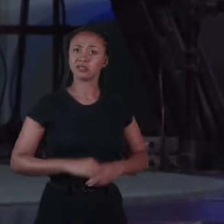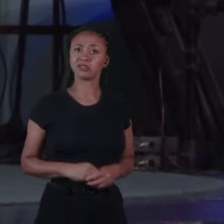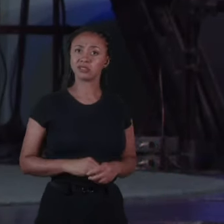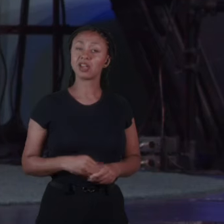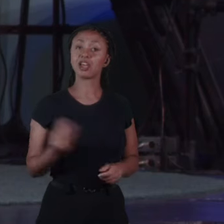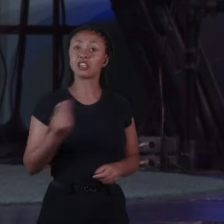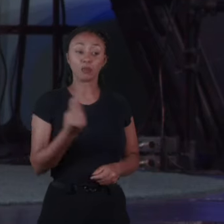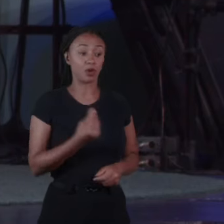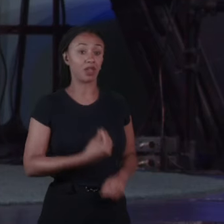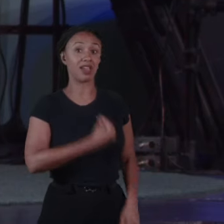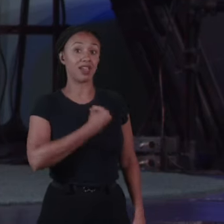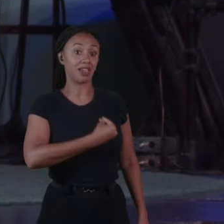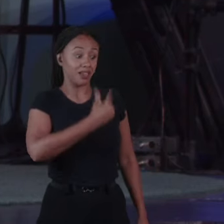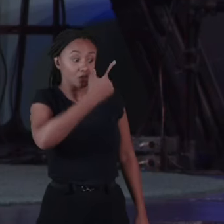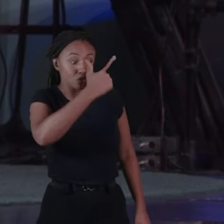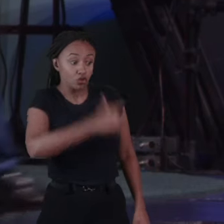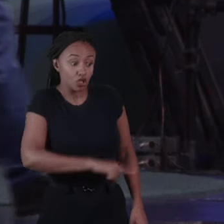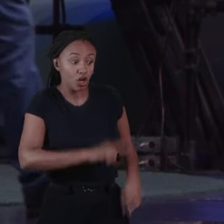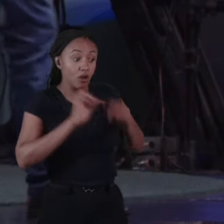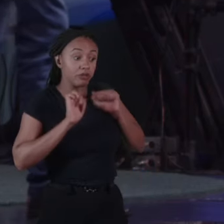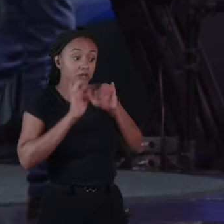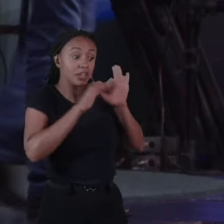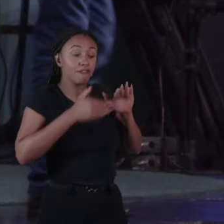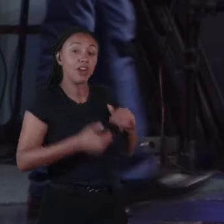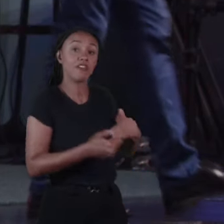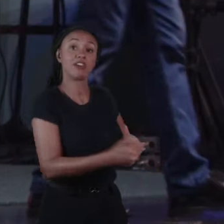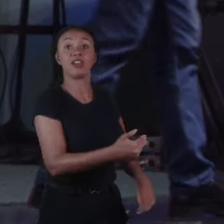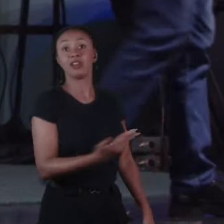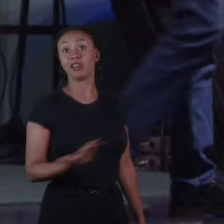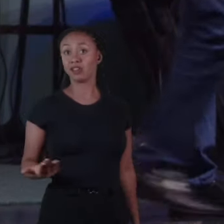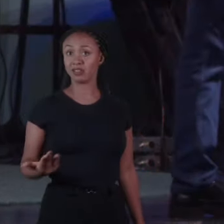bênção da ressurreição é o que estava para acontecer ali.